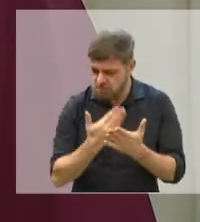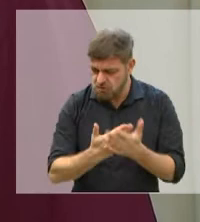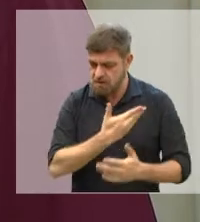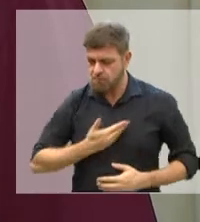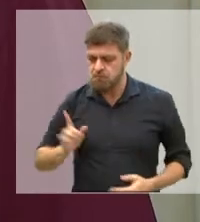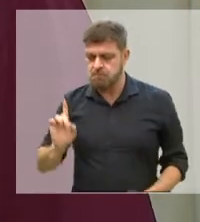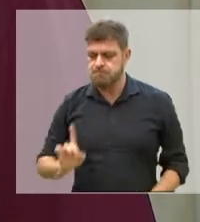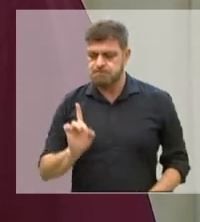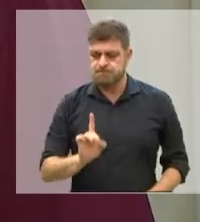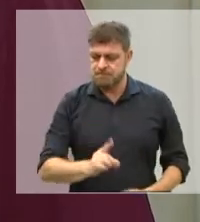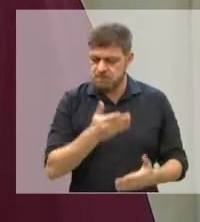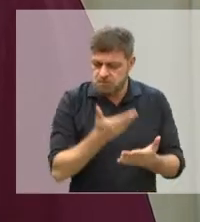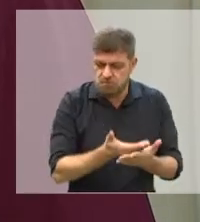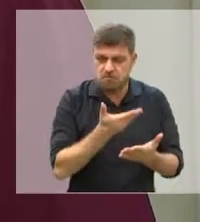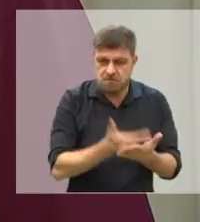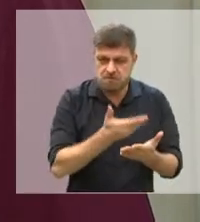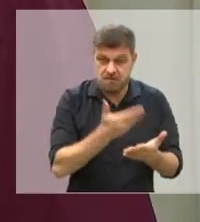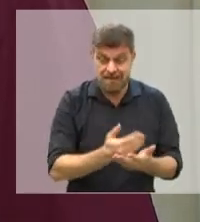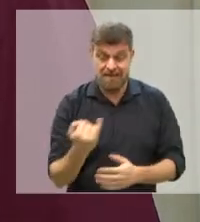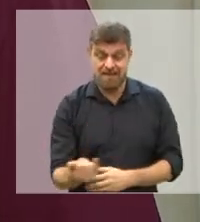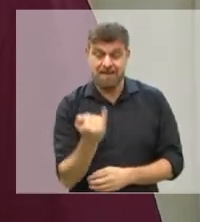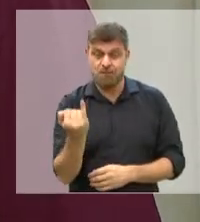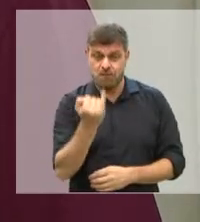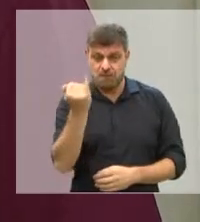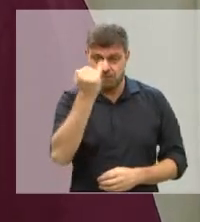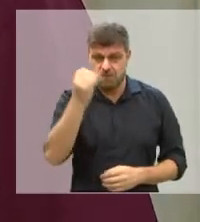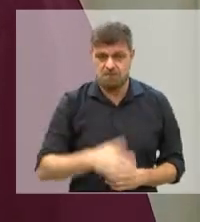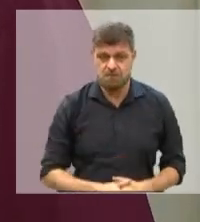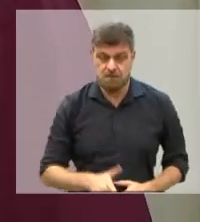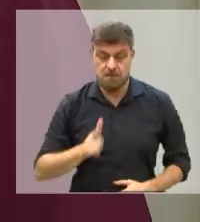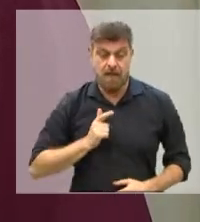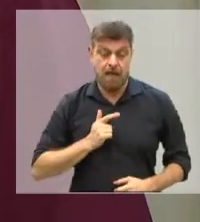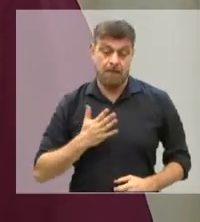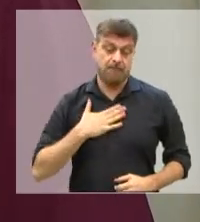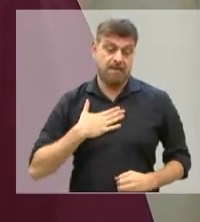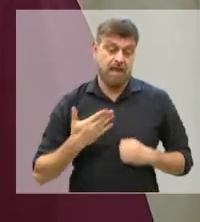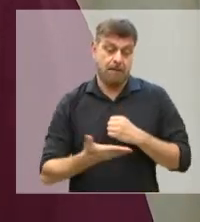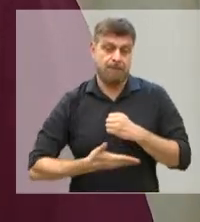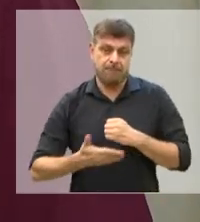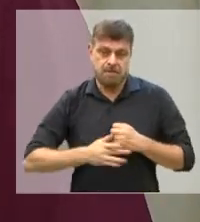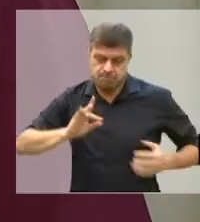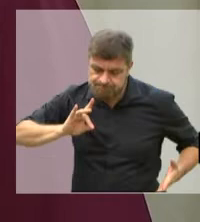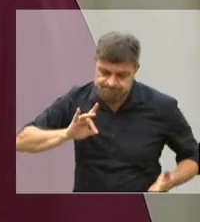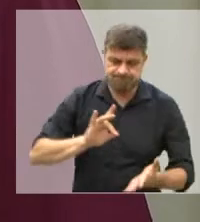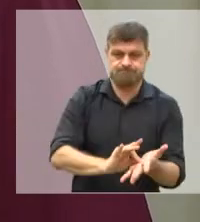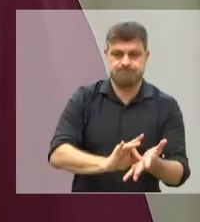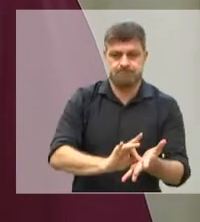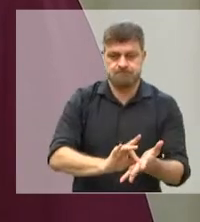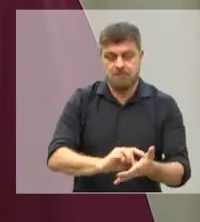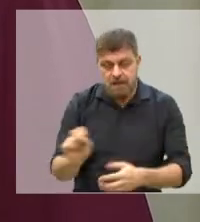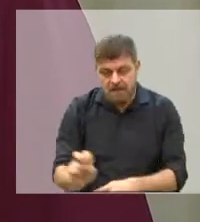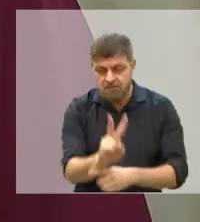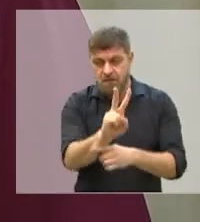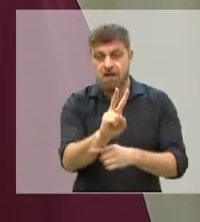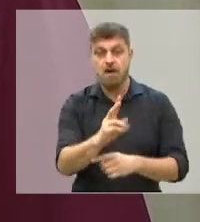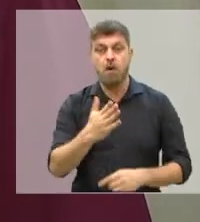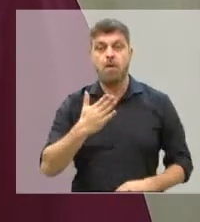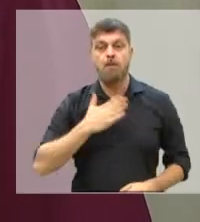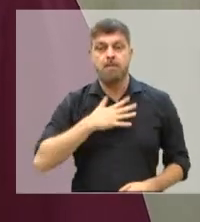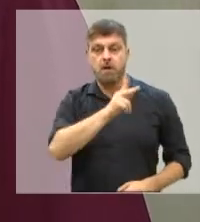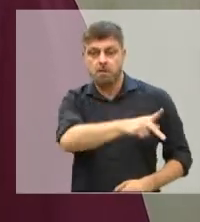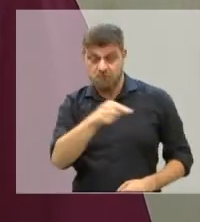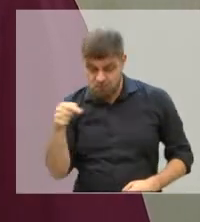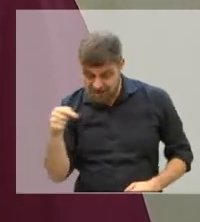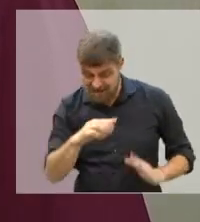E isso para mim é muito importante, que são as minhas origens, e eu valorizo muito isso. E os meus professores que eu